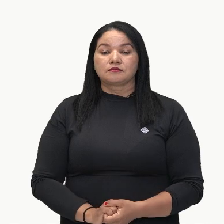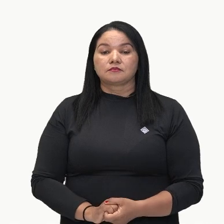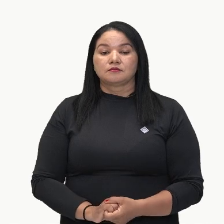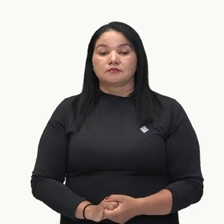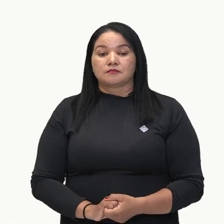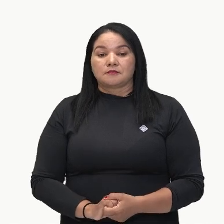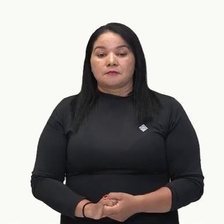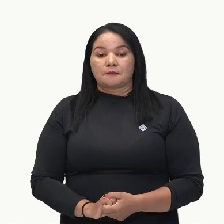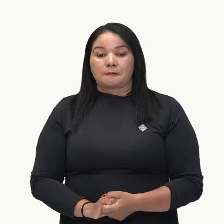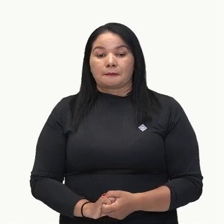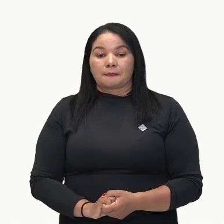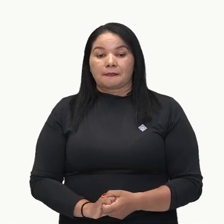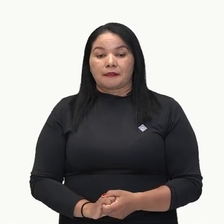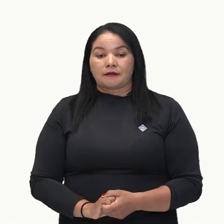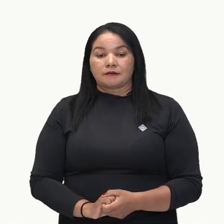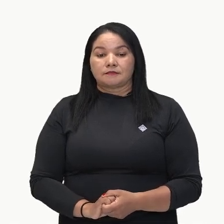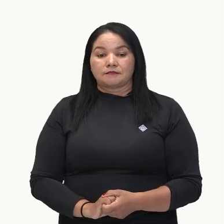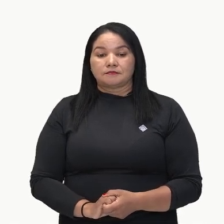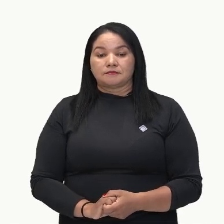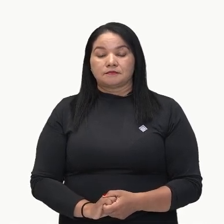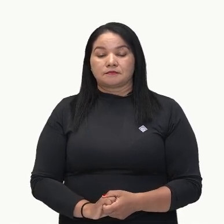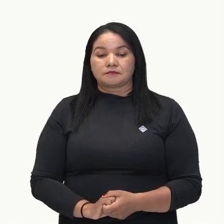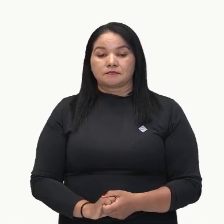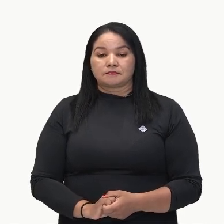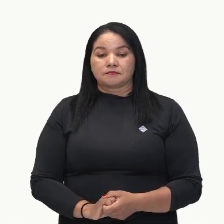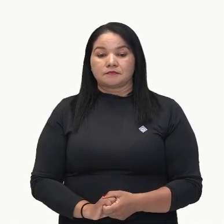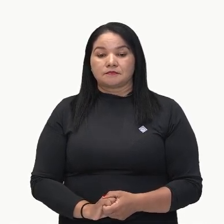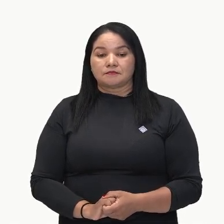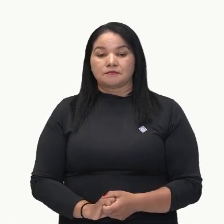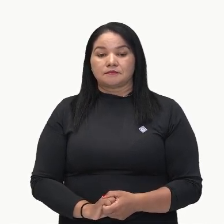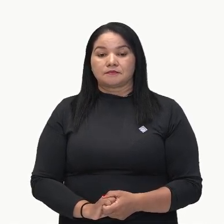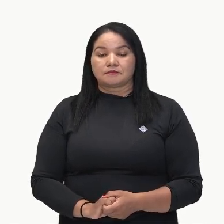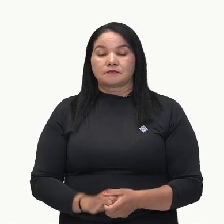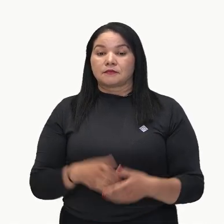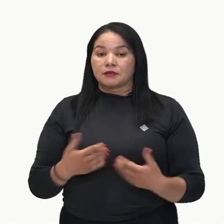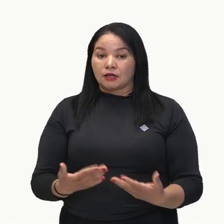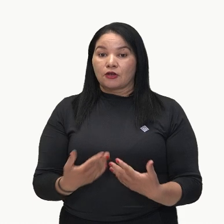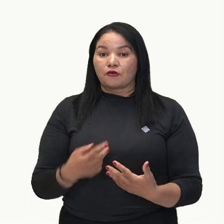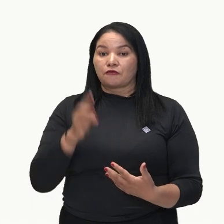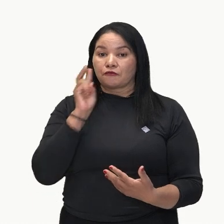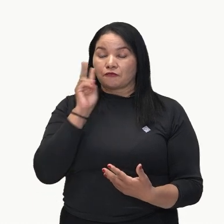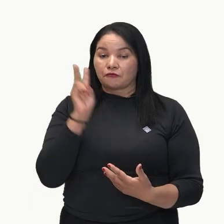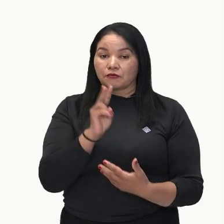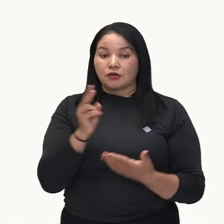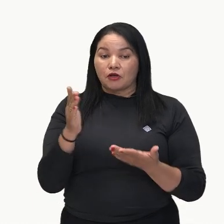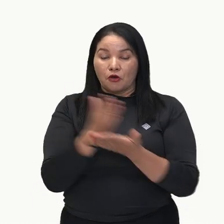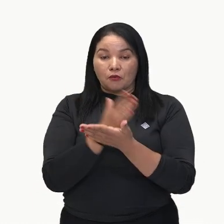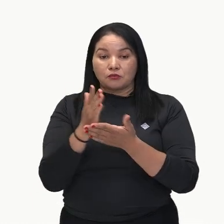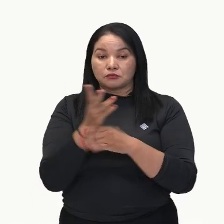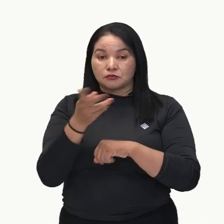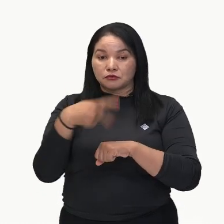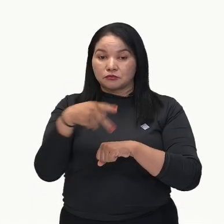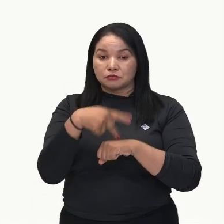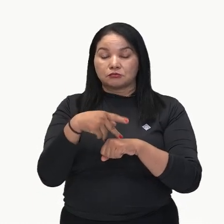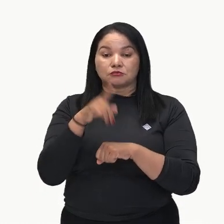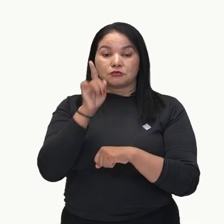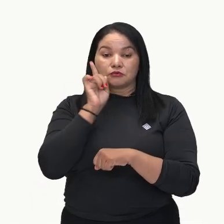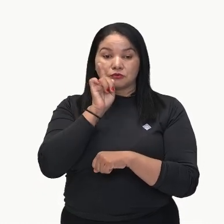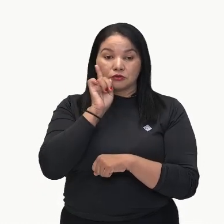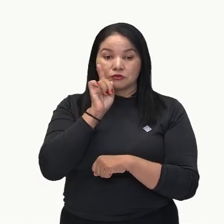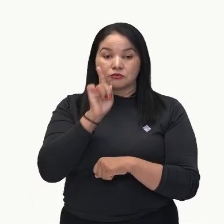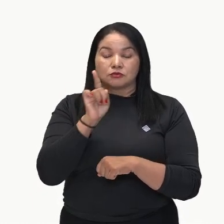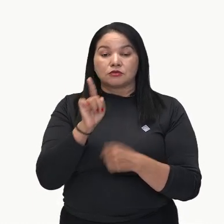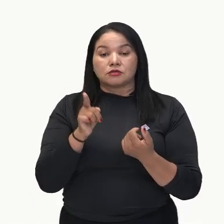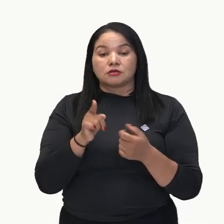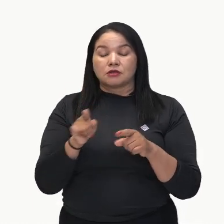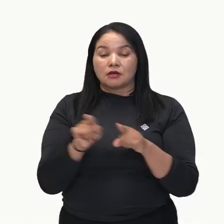Unidos, Kuwait, Catar e Omã. Então, quando a gente observa alguns países como os Estados Unidos, né,